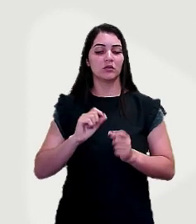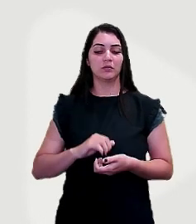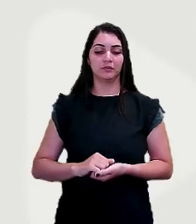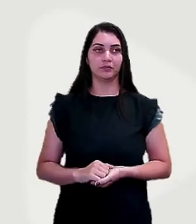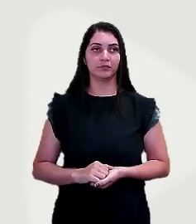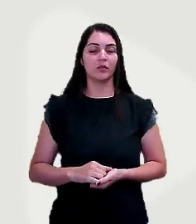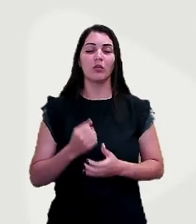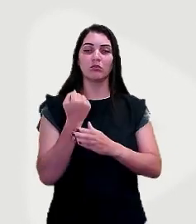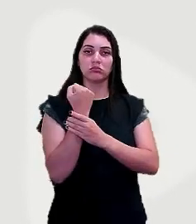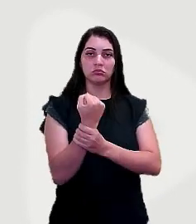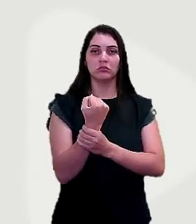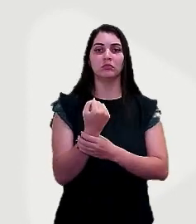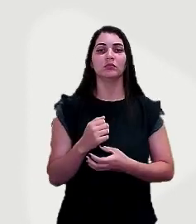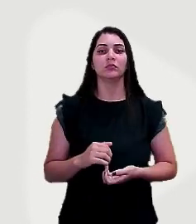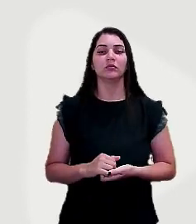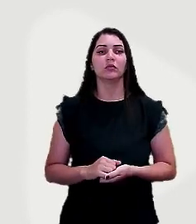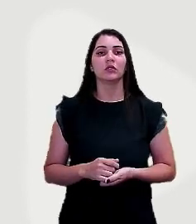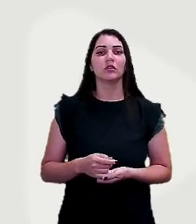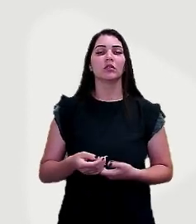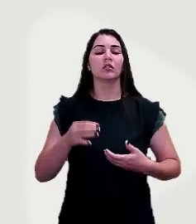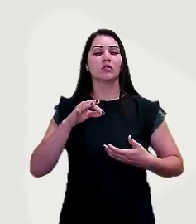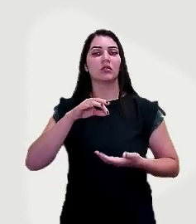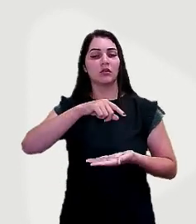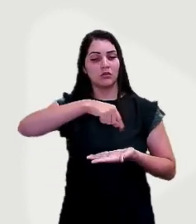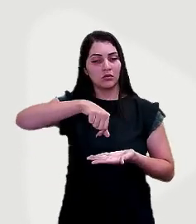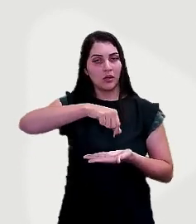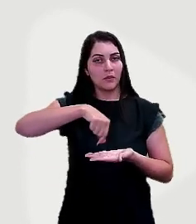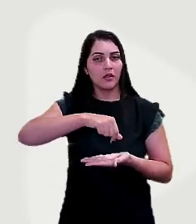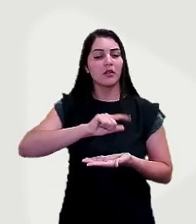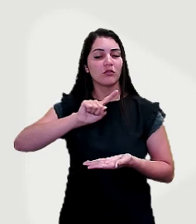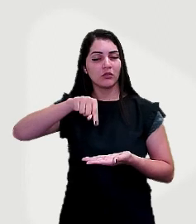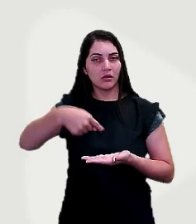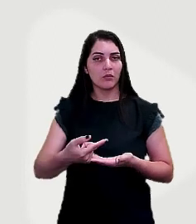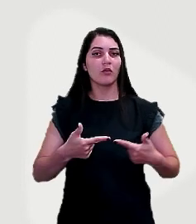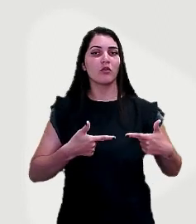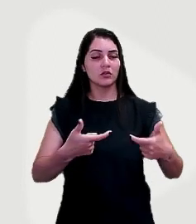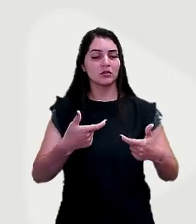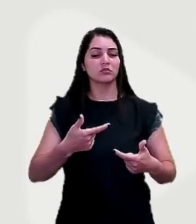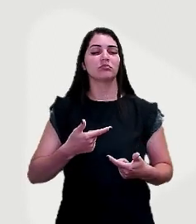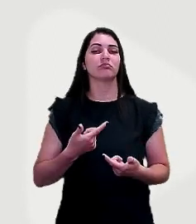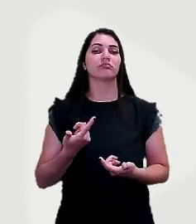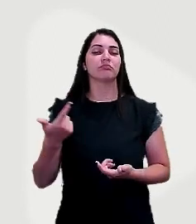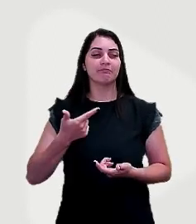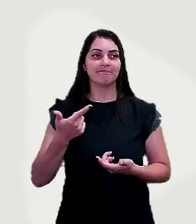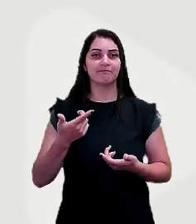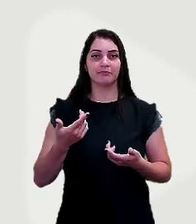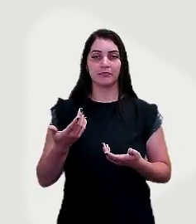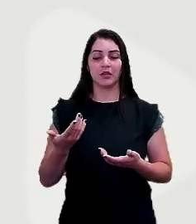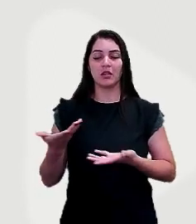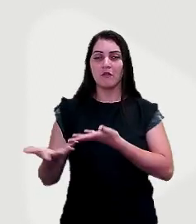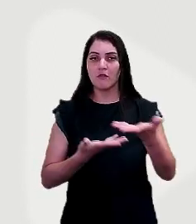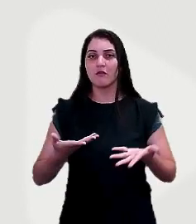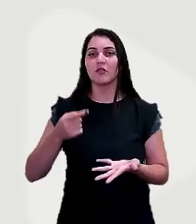também do mundo capitalista, né, após a Segunda Guerra. Então o capitalismo queria se desenvolver, reconstruir o Japão após